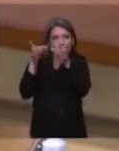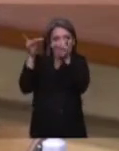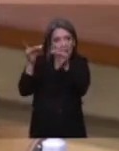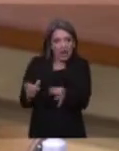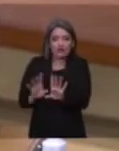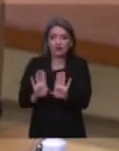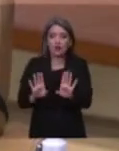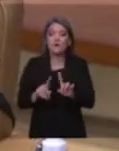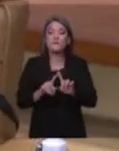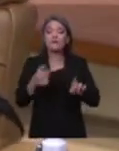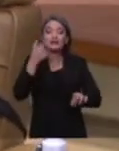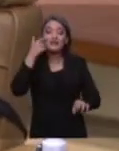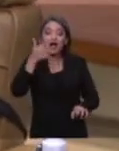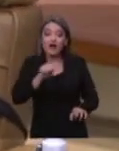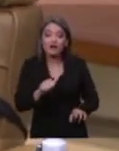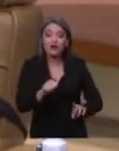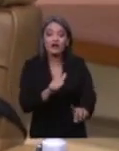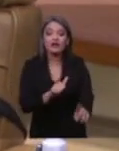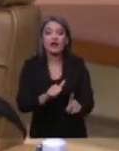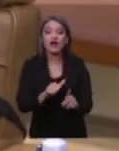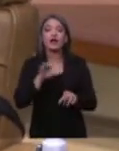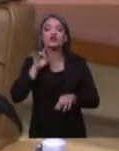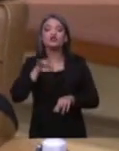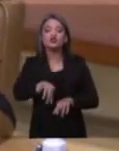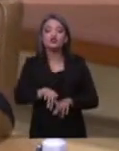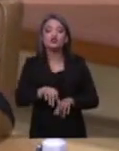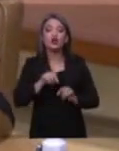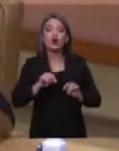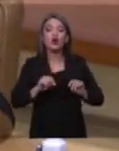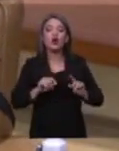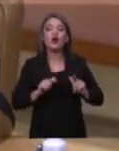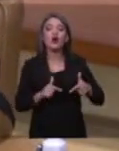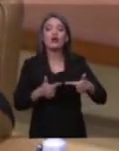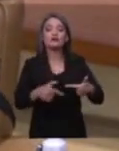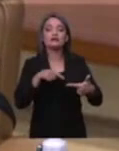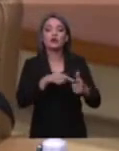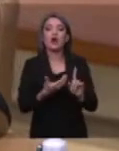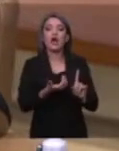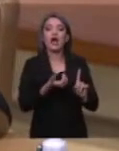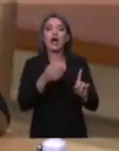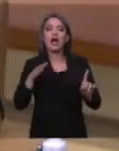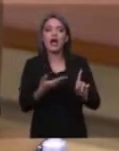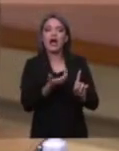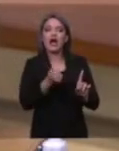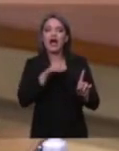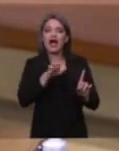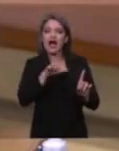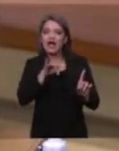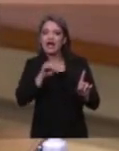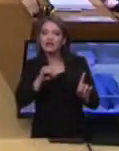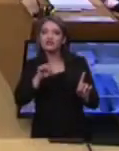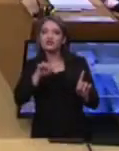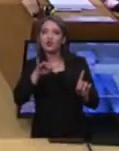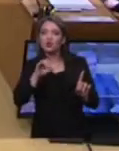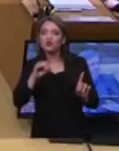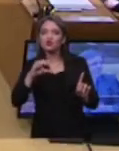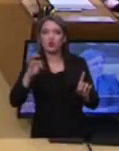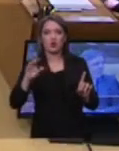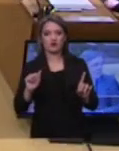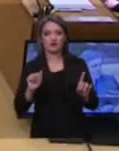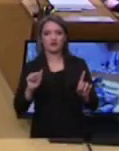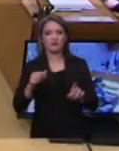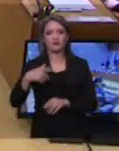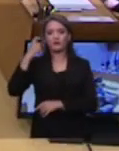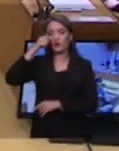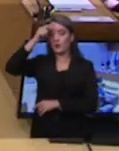A minha intenção é avaliar a conduta do senhor Aécio Lúcio Costa Pereira. Ministro André, se me permite, já